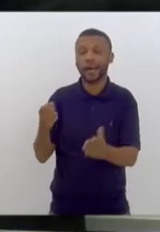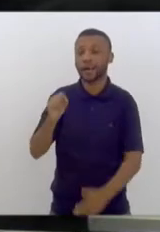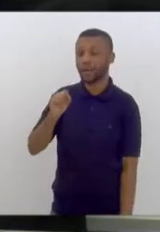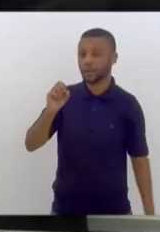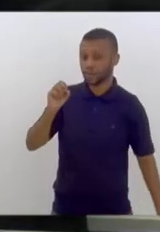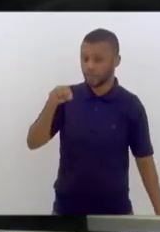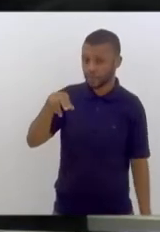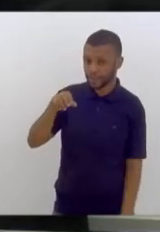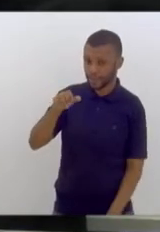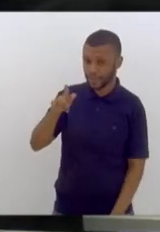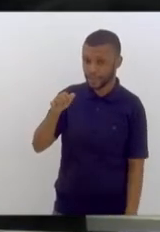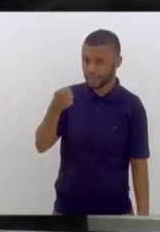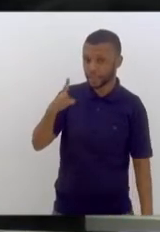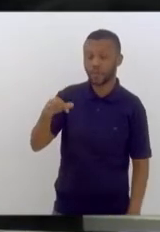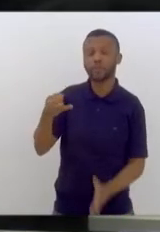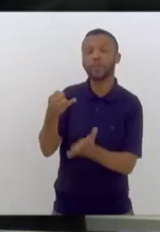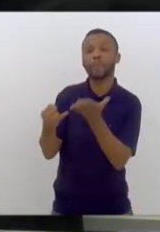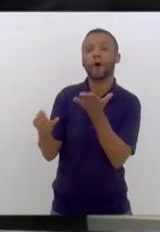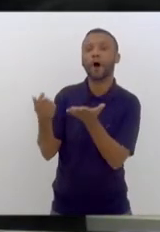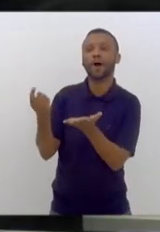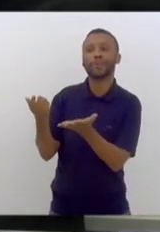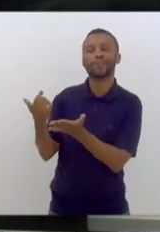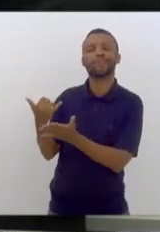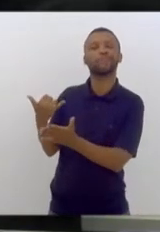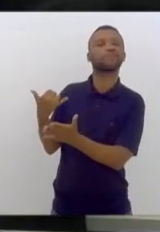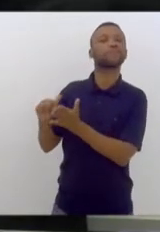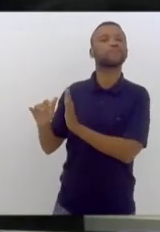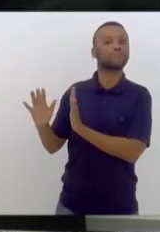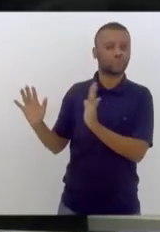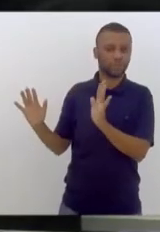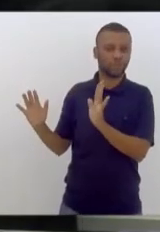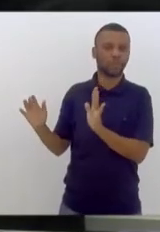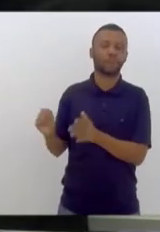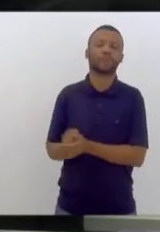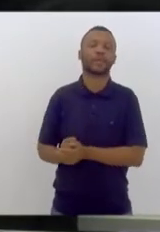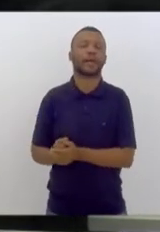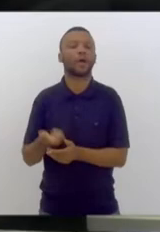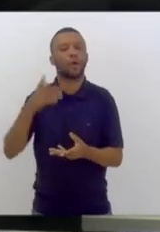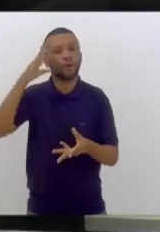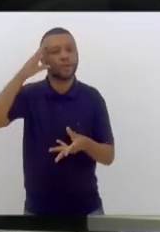É, e eu entendo o seguinte,